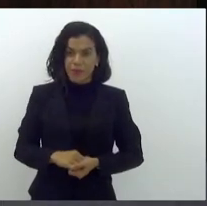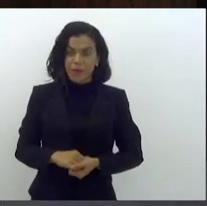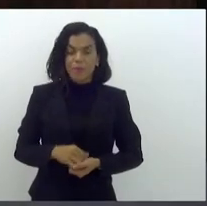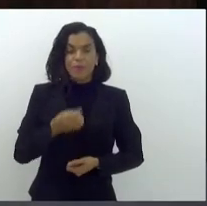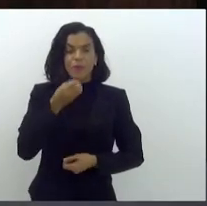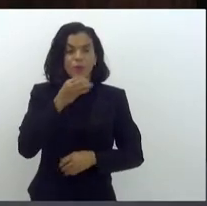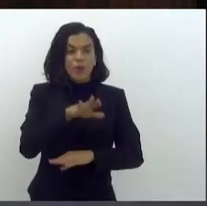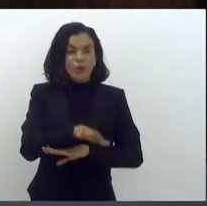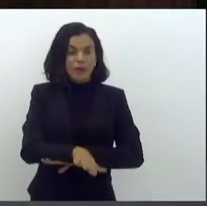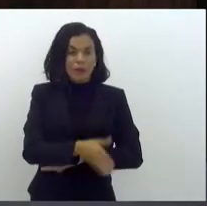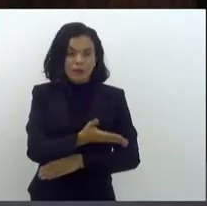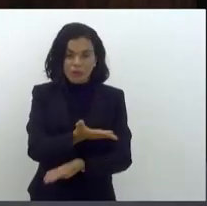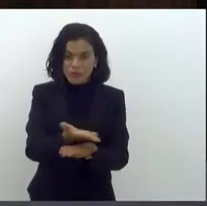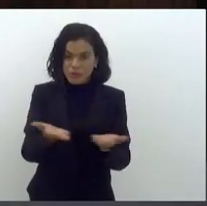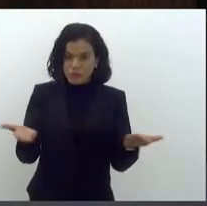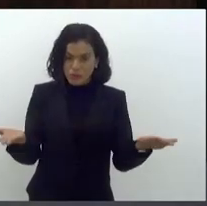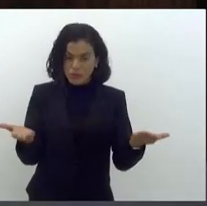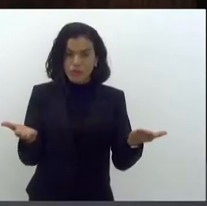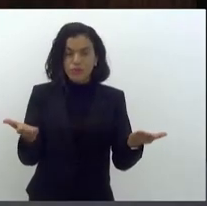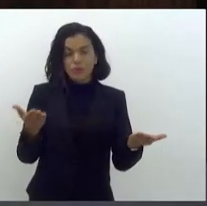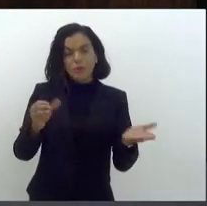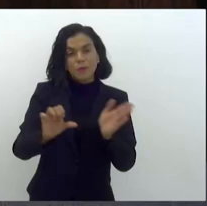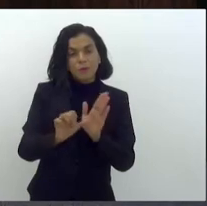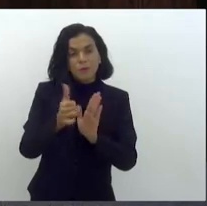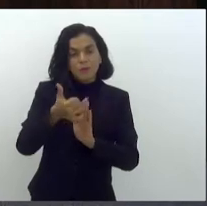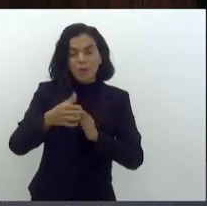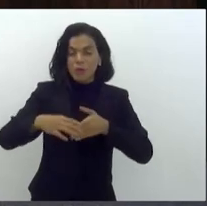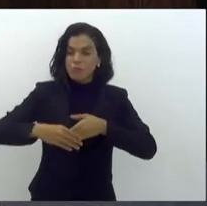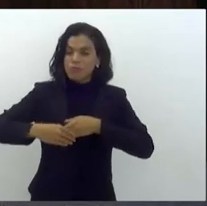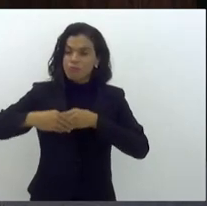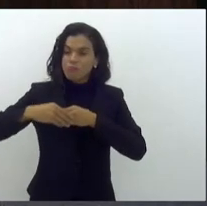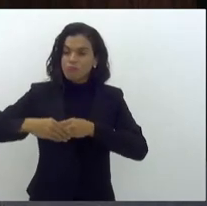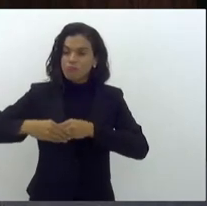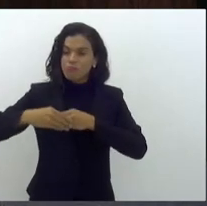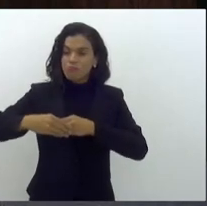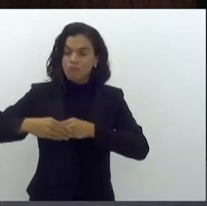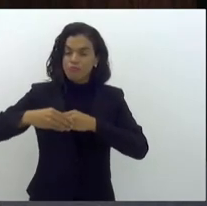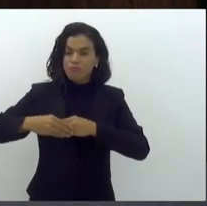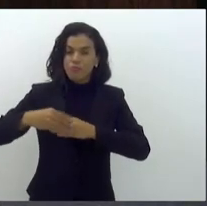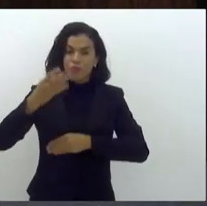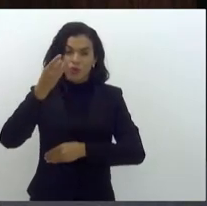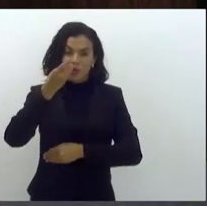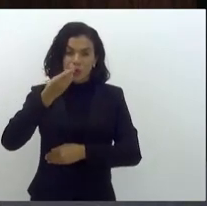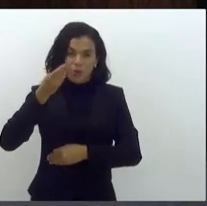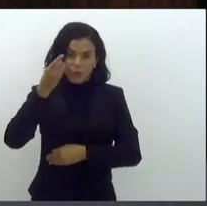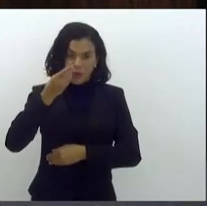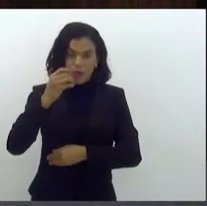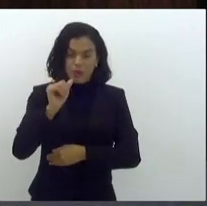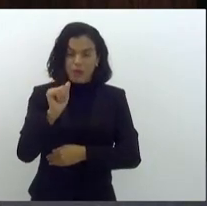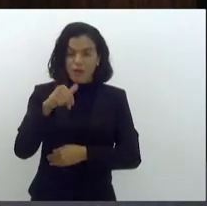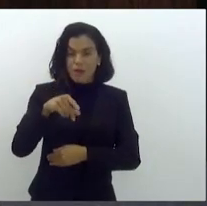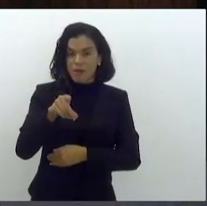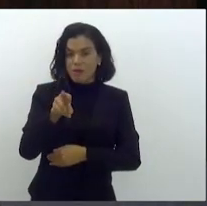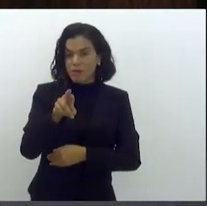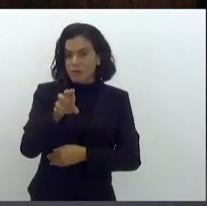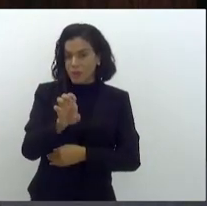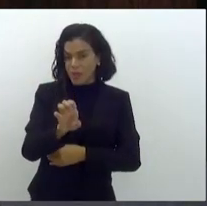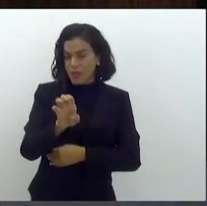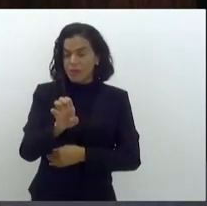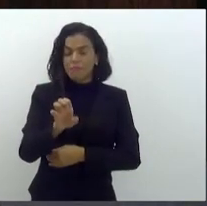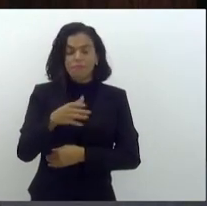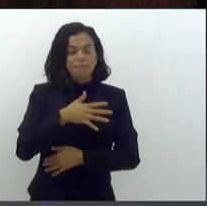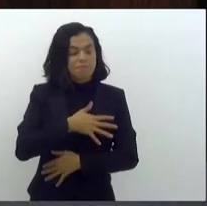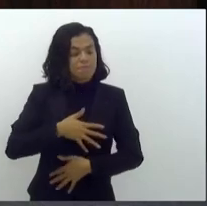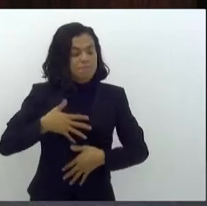Boa tarde a todos em primeiro lugar cumprimentar o nosso Deputado André é um prazer tá aqui com vocês